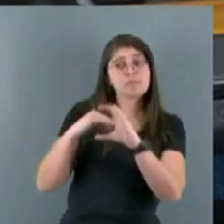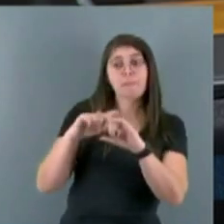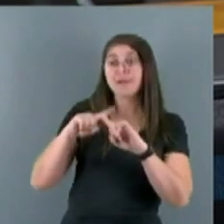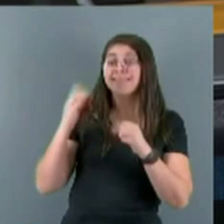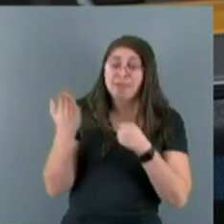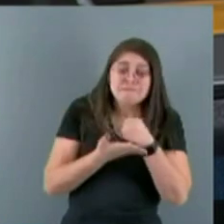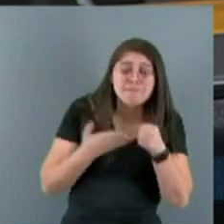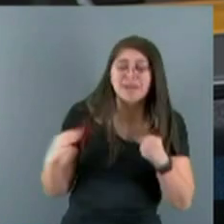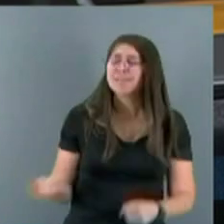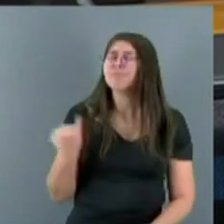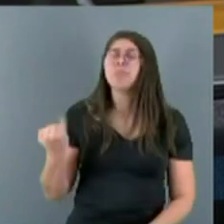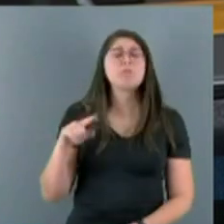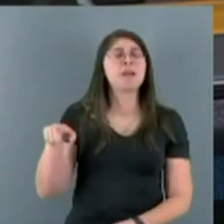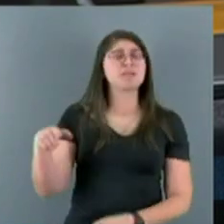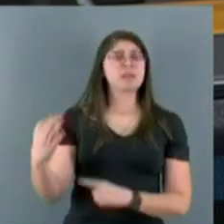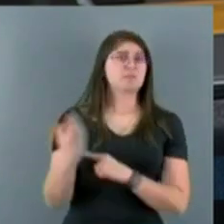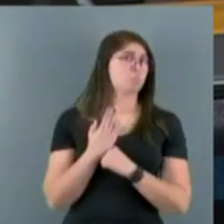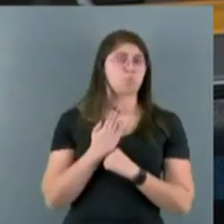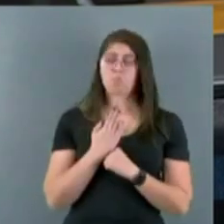cooperando